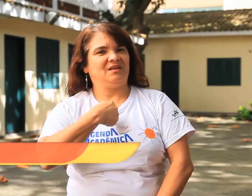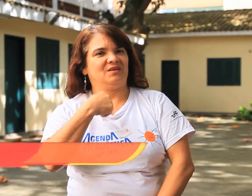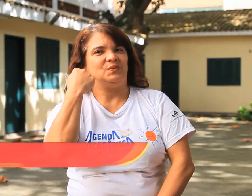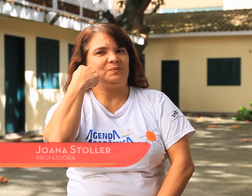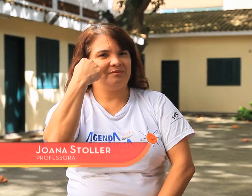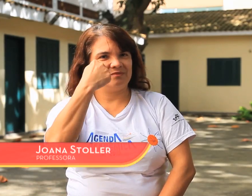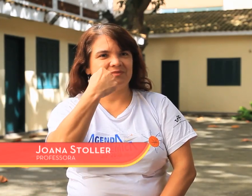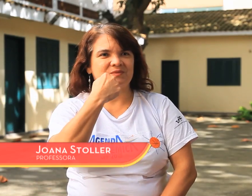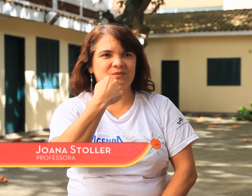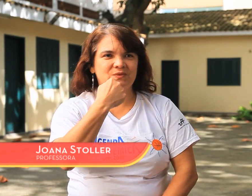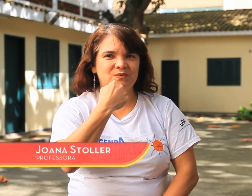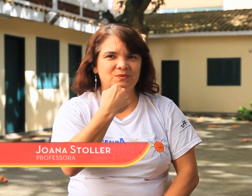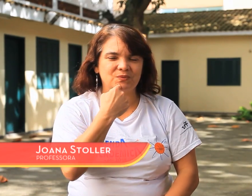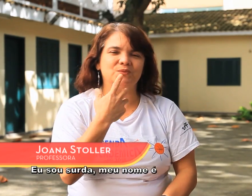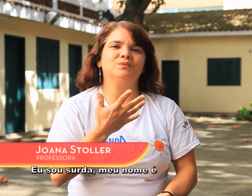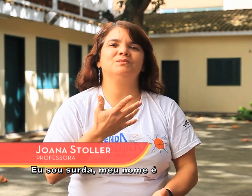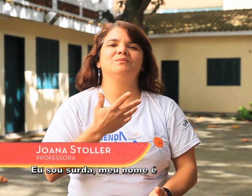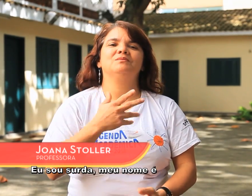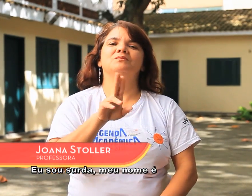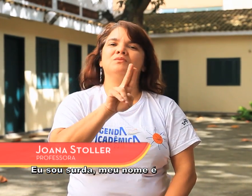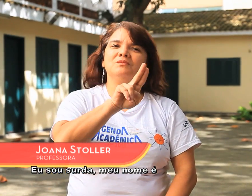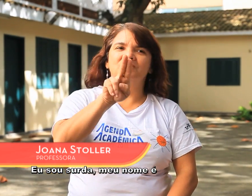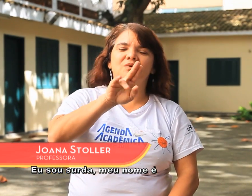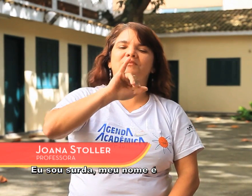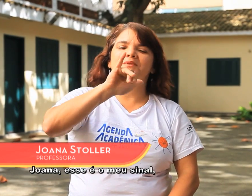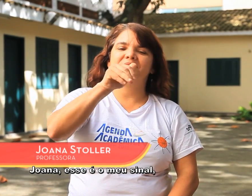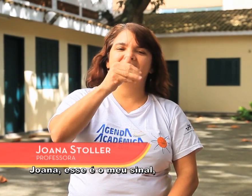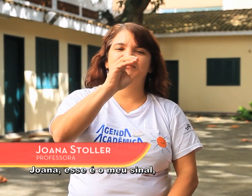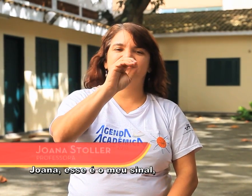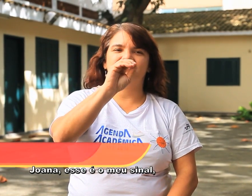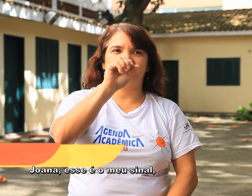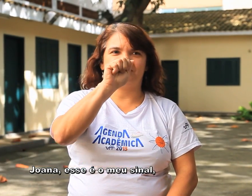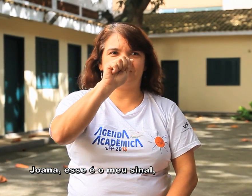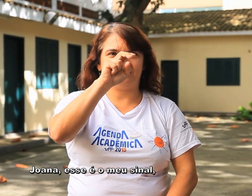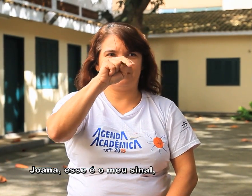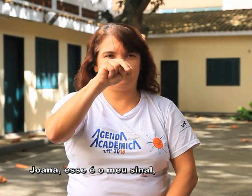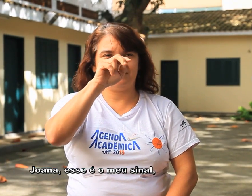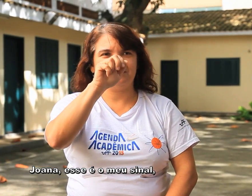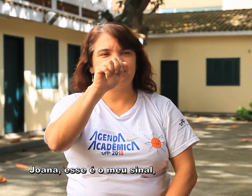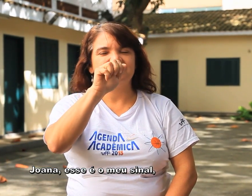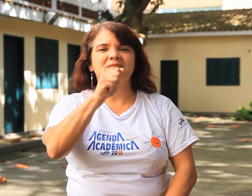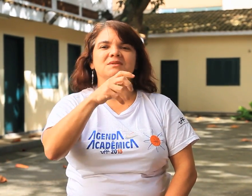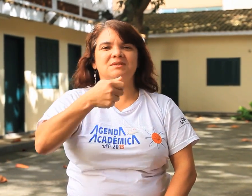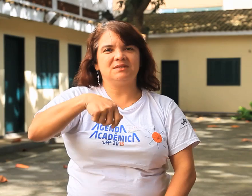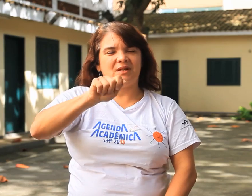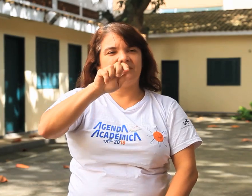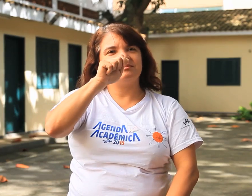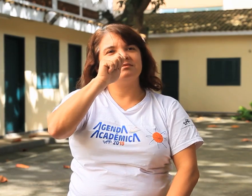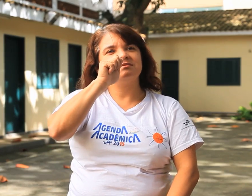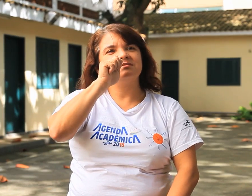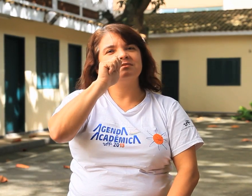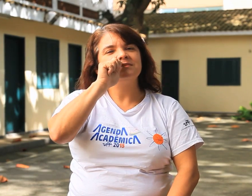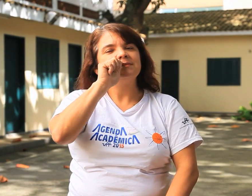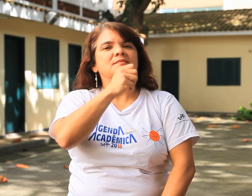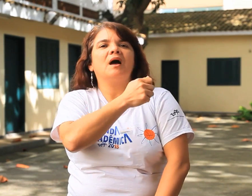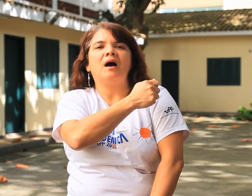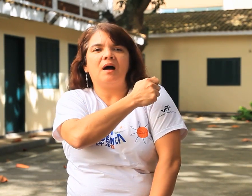interpreta. Eu sou surda. Meu nome é Joana. Esse é o meu sinal.